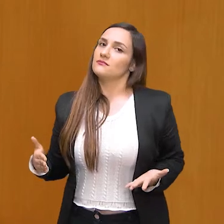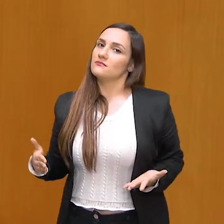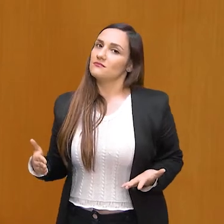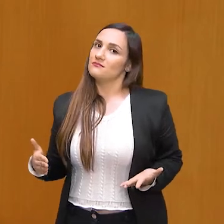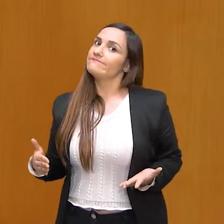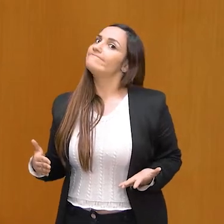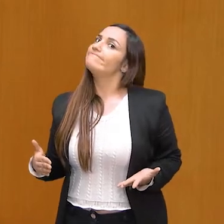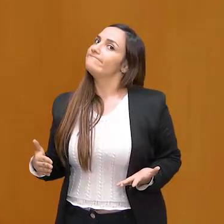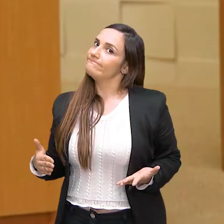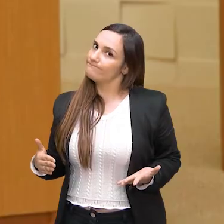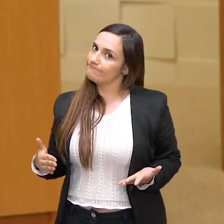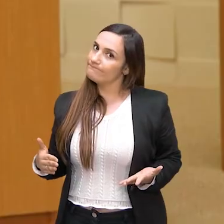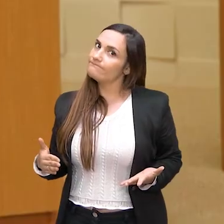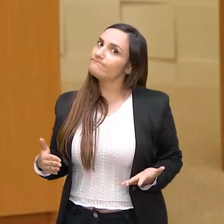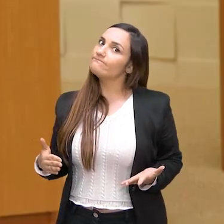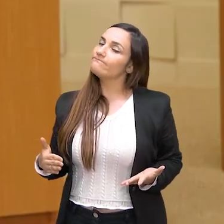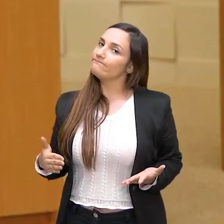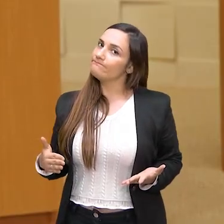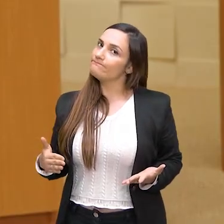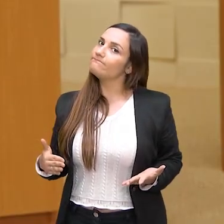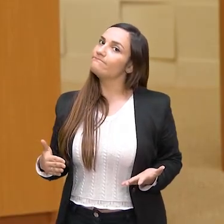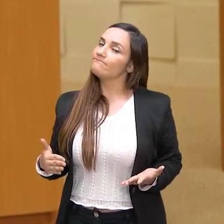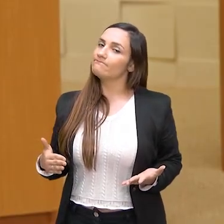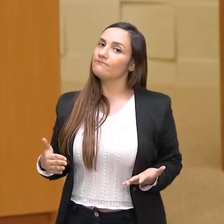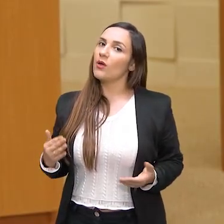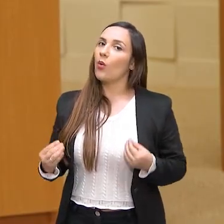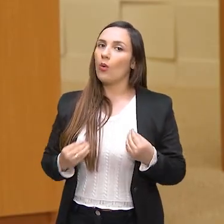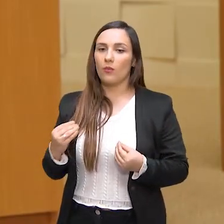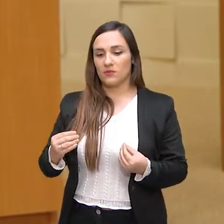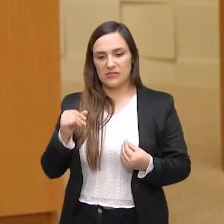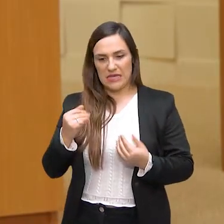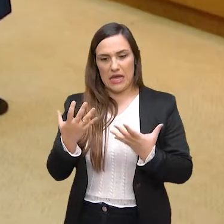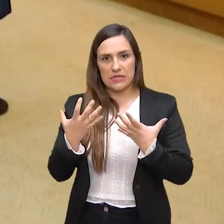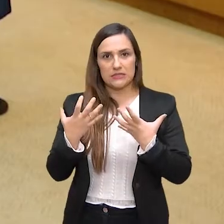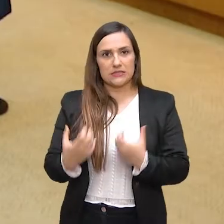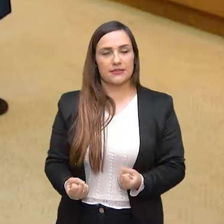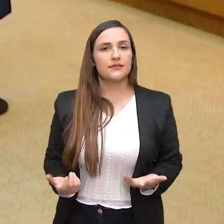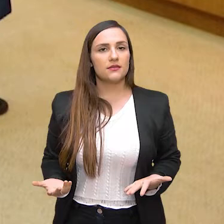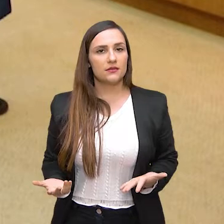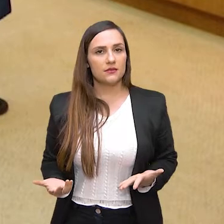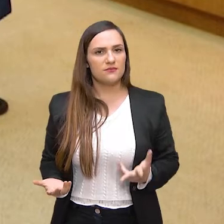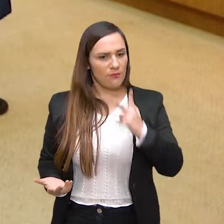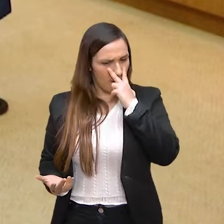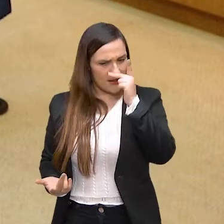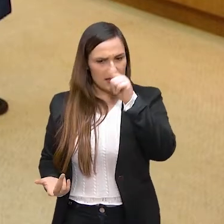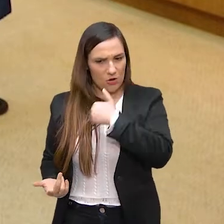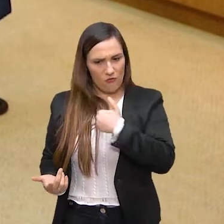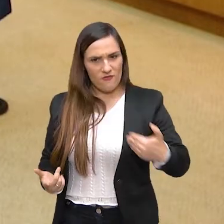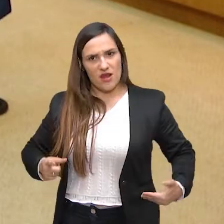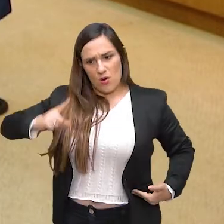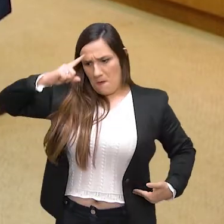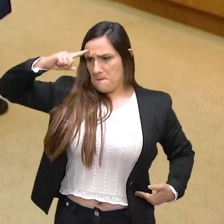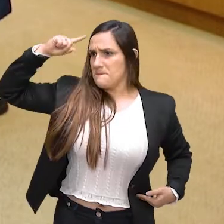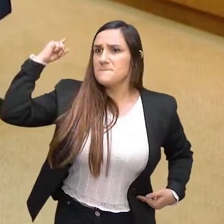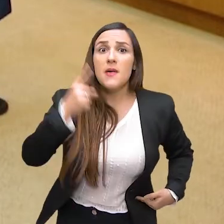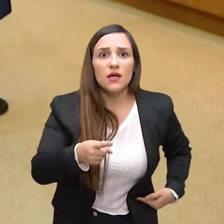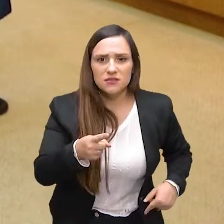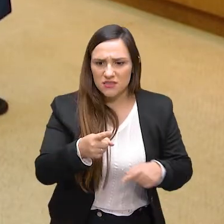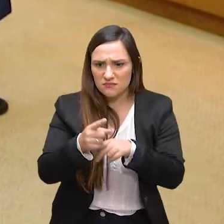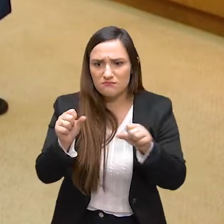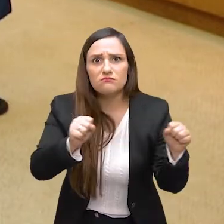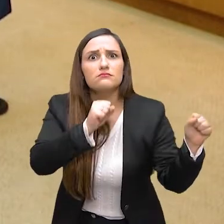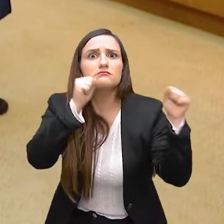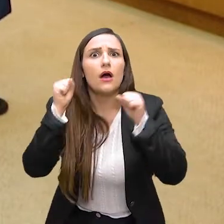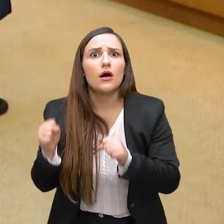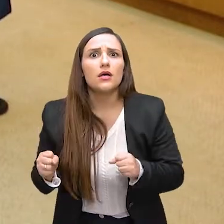Essa discussão chegou a esse ponto. Então, se nós chegássemos a admitir isso, você estaria admitindo um Estado com